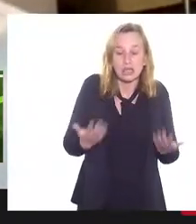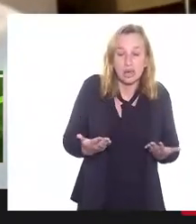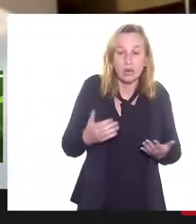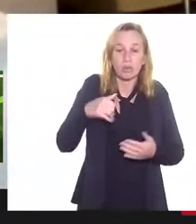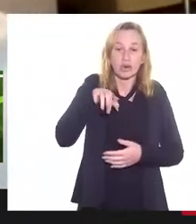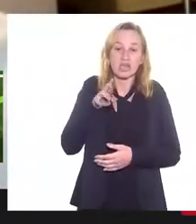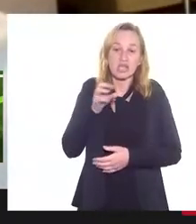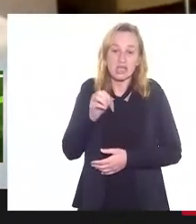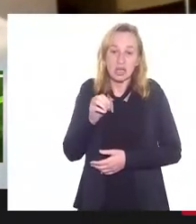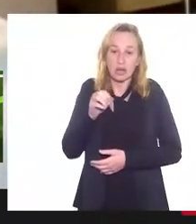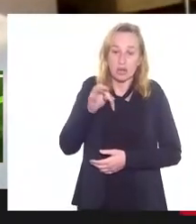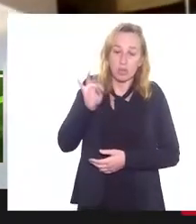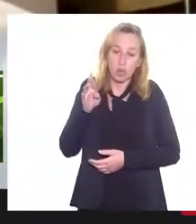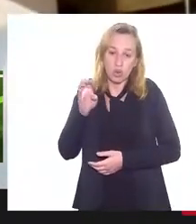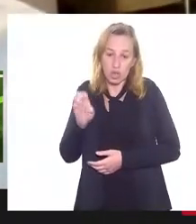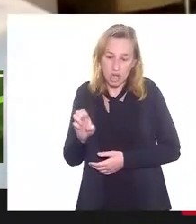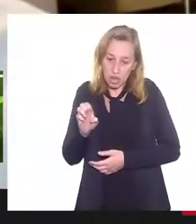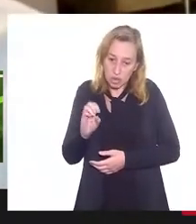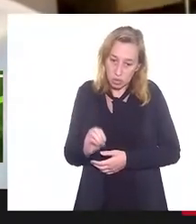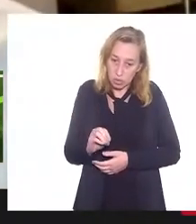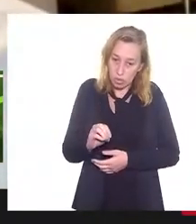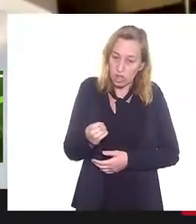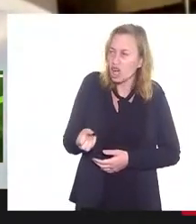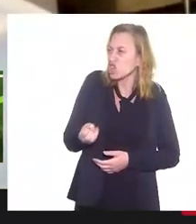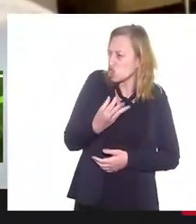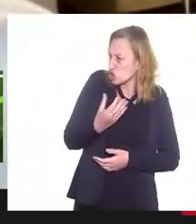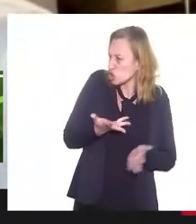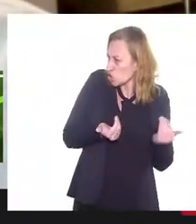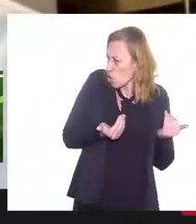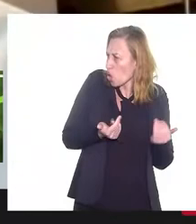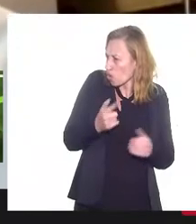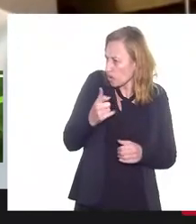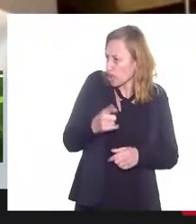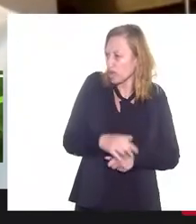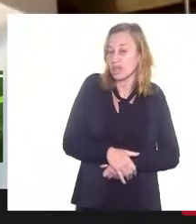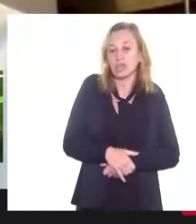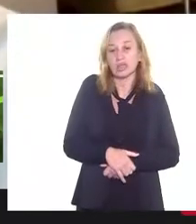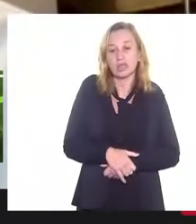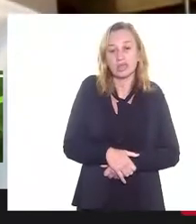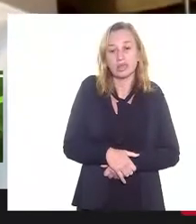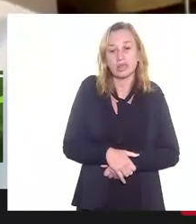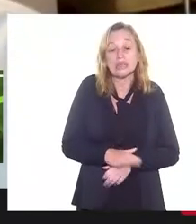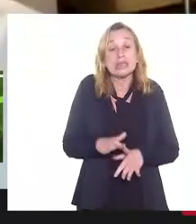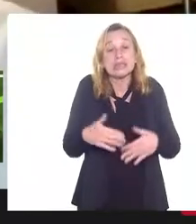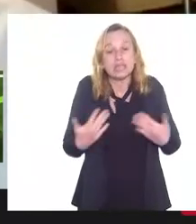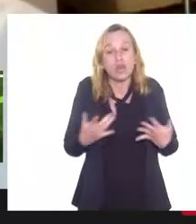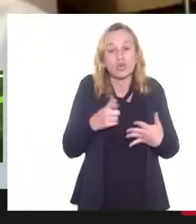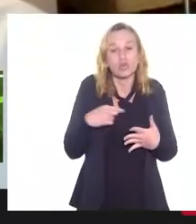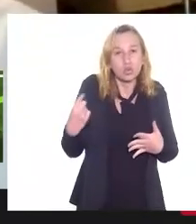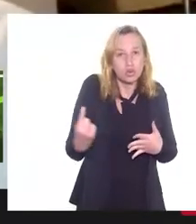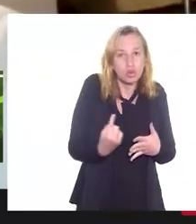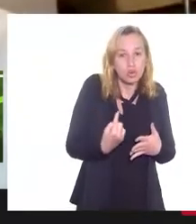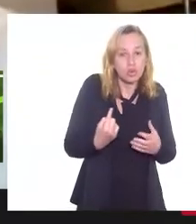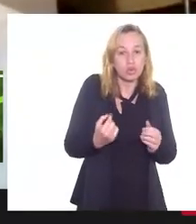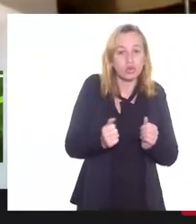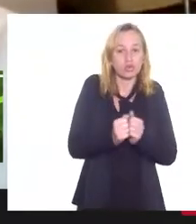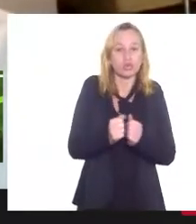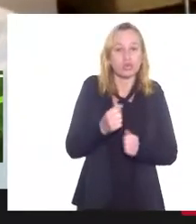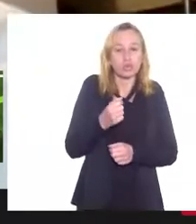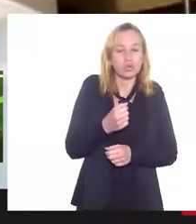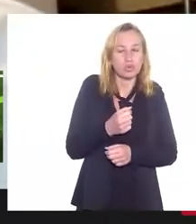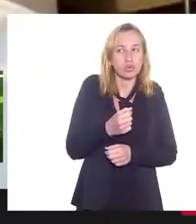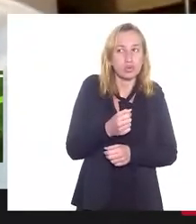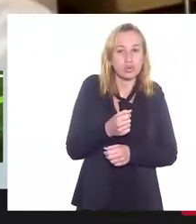jovem ainda, o Ganja Sanã, se ele é de 48, ele é da minha época. Então, nós todos, eu também sou de 48,